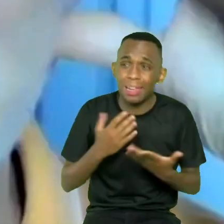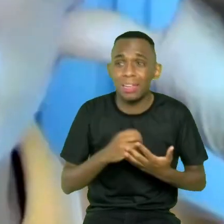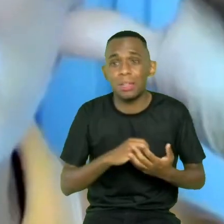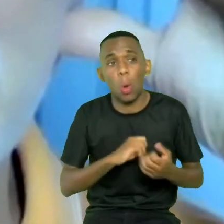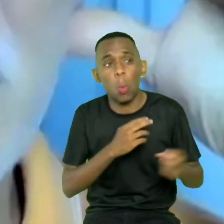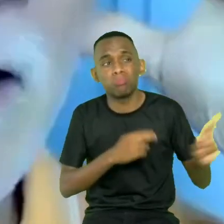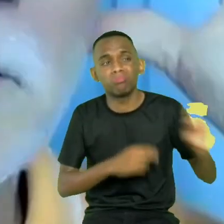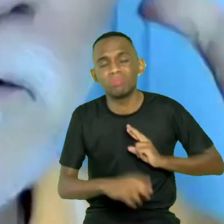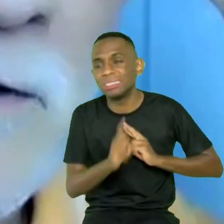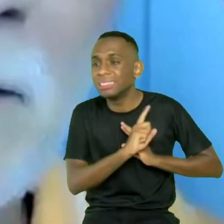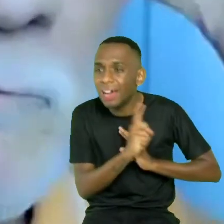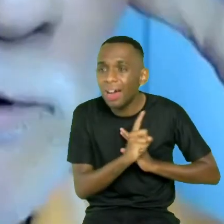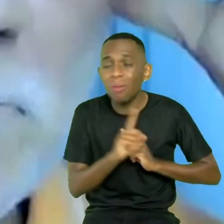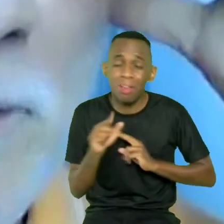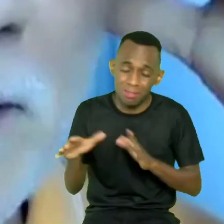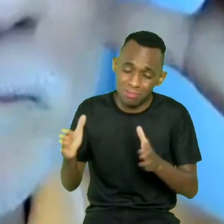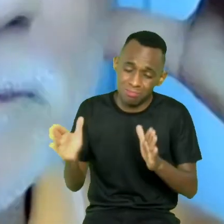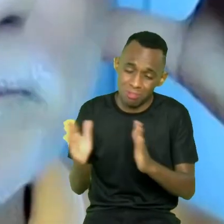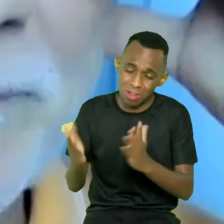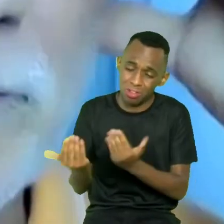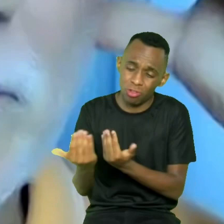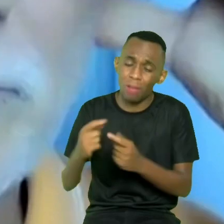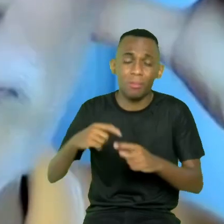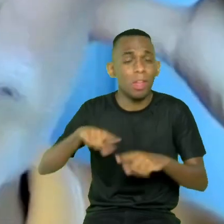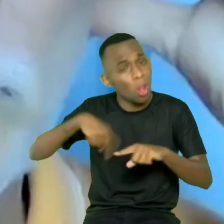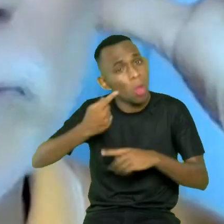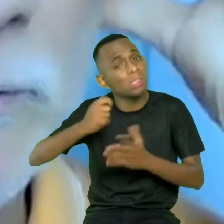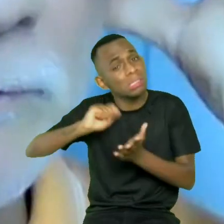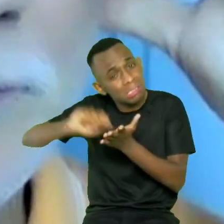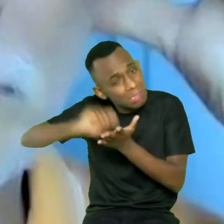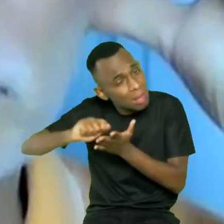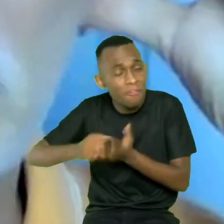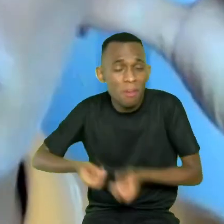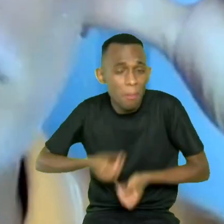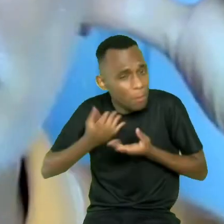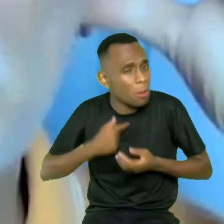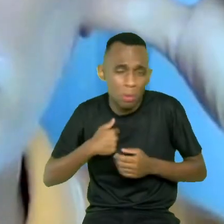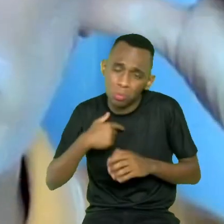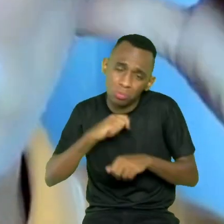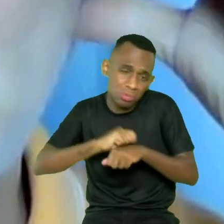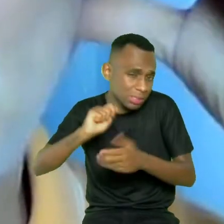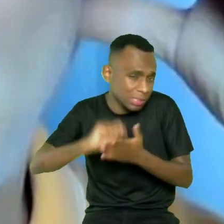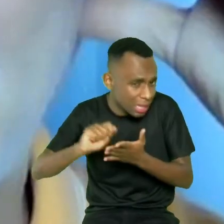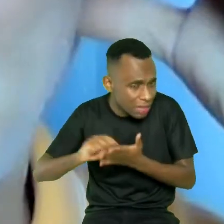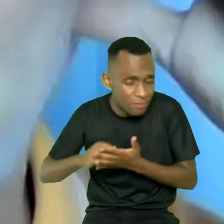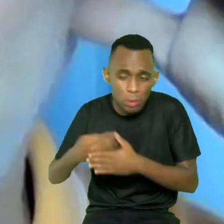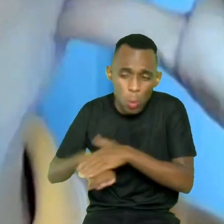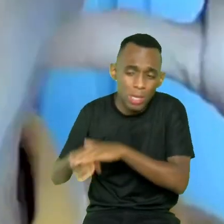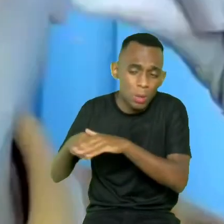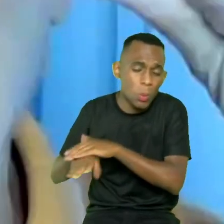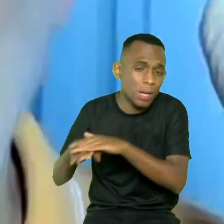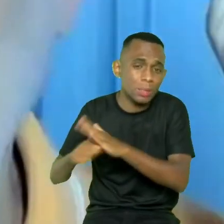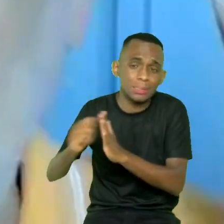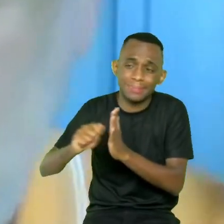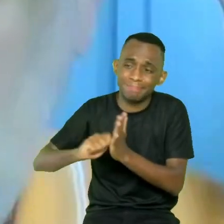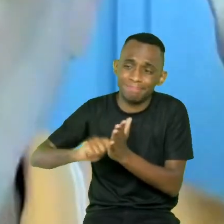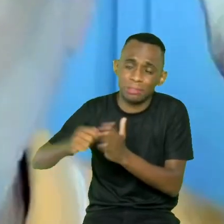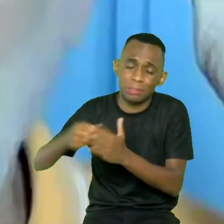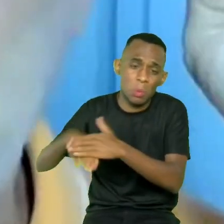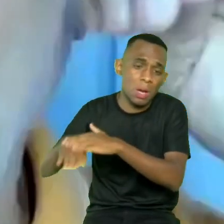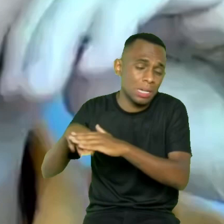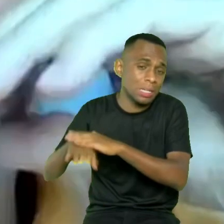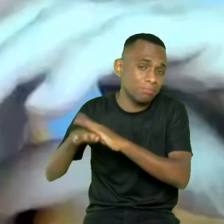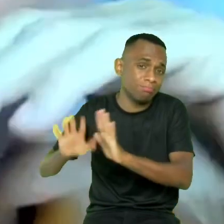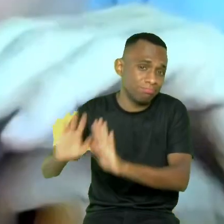na adolescência, a gente escreve um monte de poema, né? Eu escrevi uns montes, enfiei tudo na gaveta, escondi, lacrei,